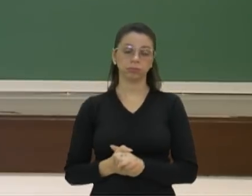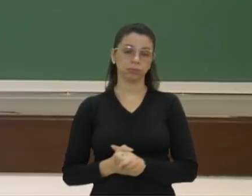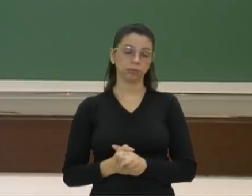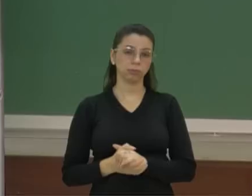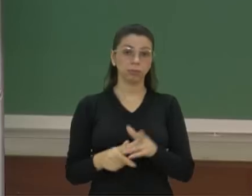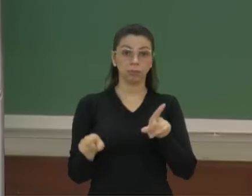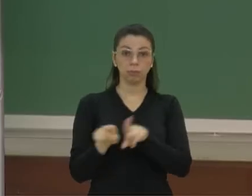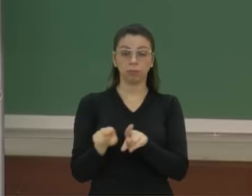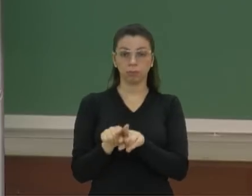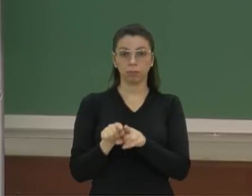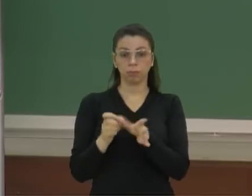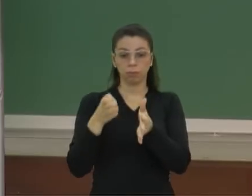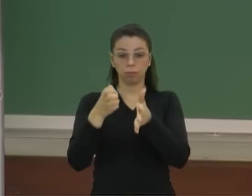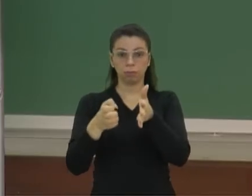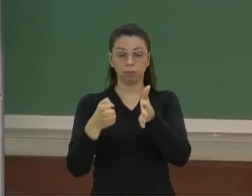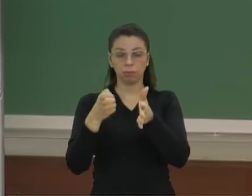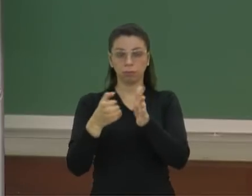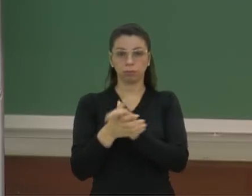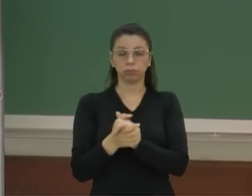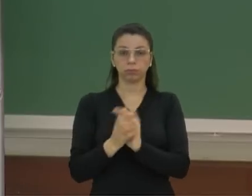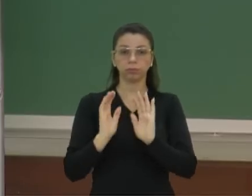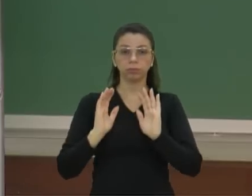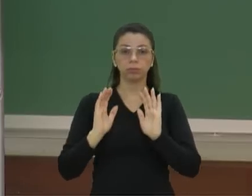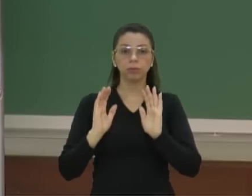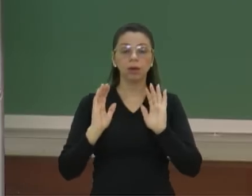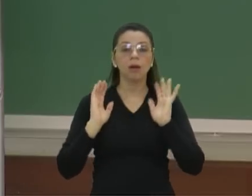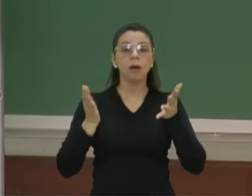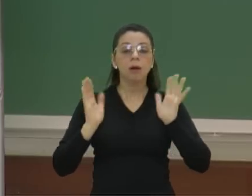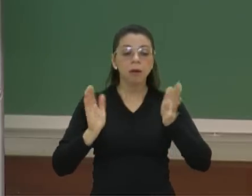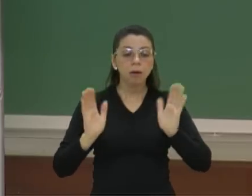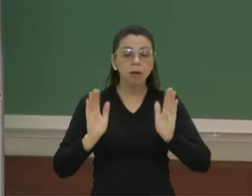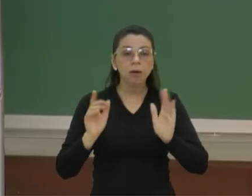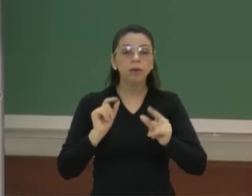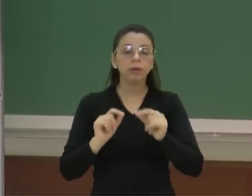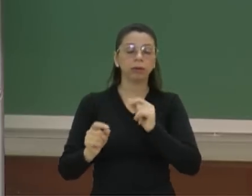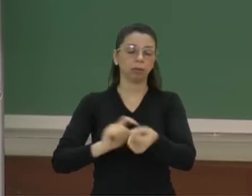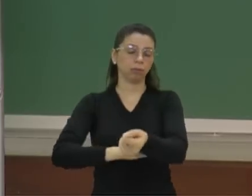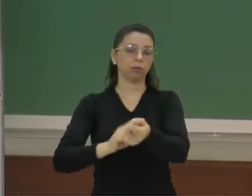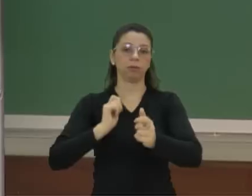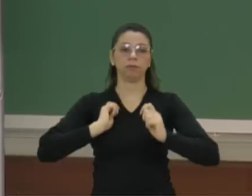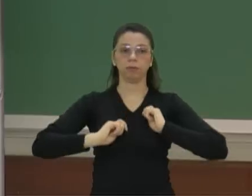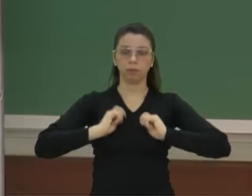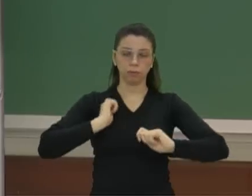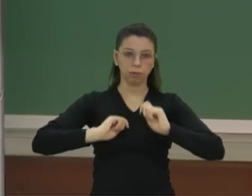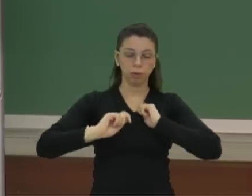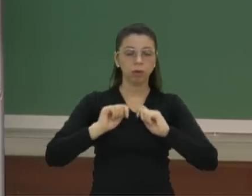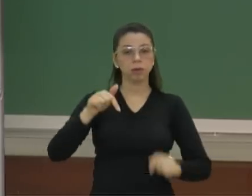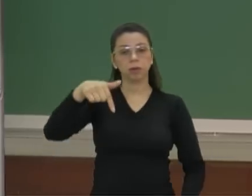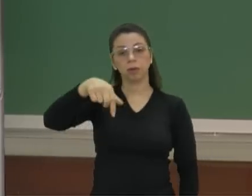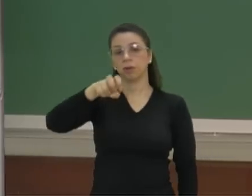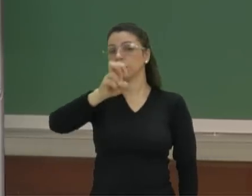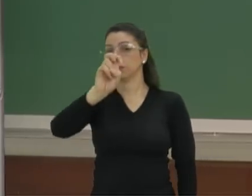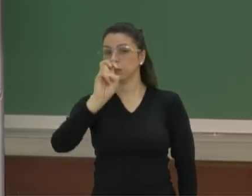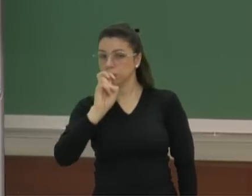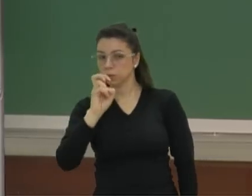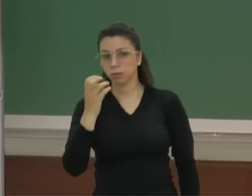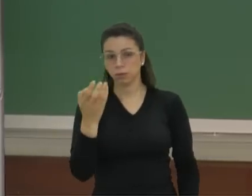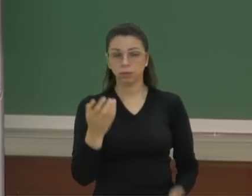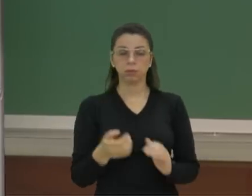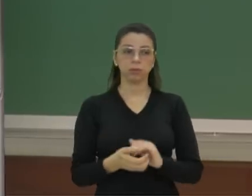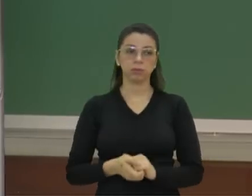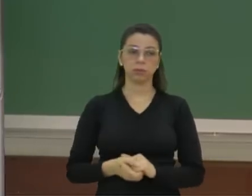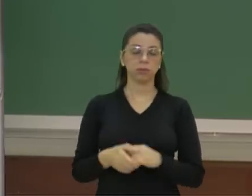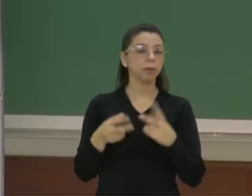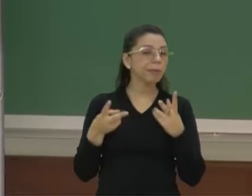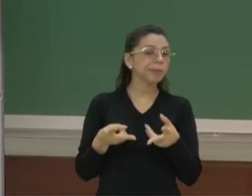de um caminhão passando já é mais forte, te deixa um pouco irritado. Já é muito alto, 75 decibéis. Então, se a